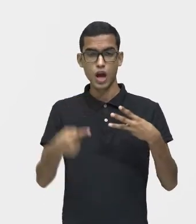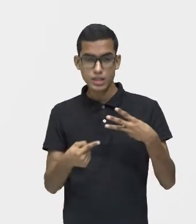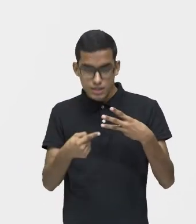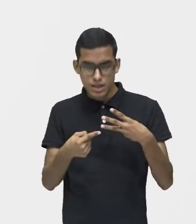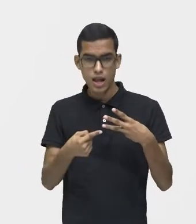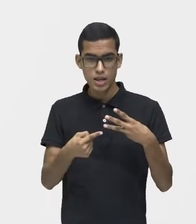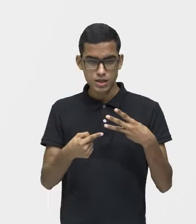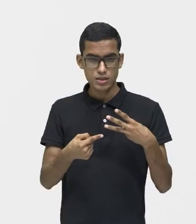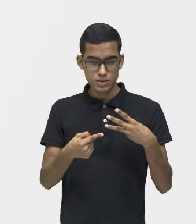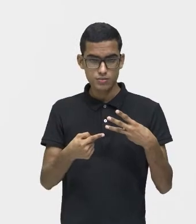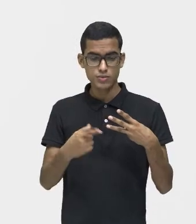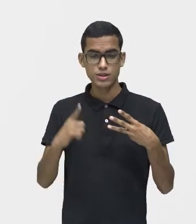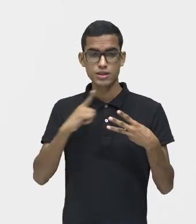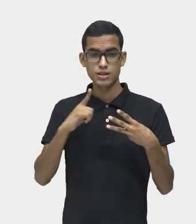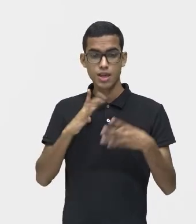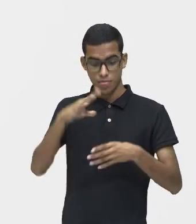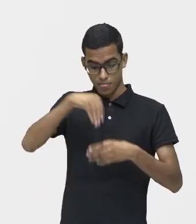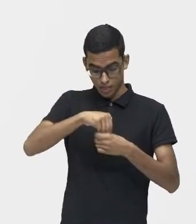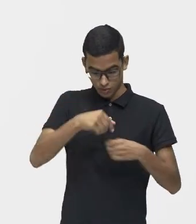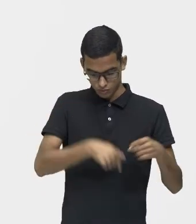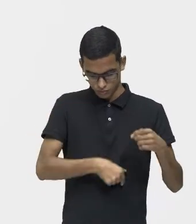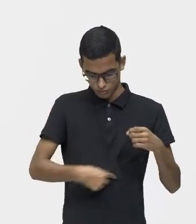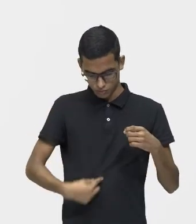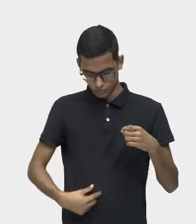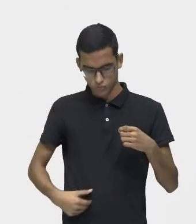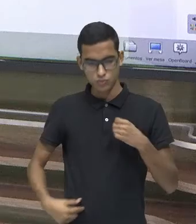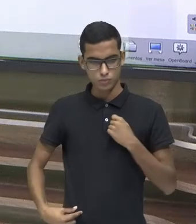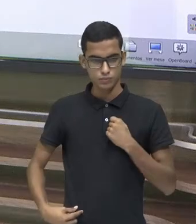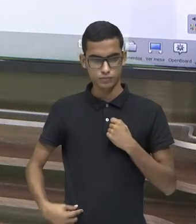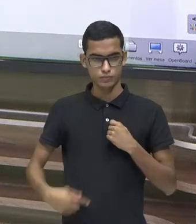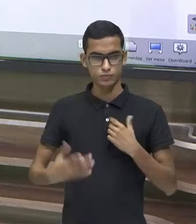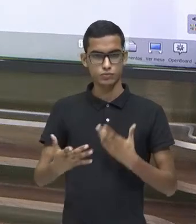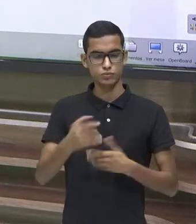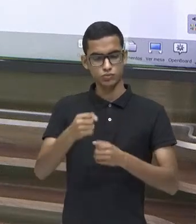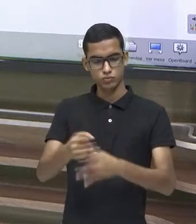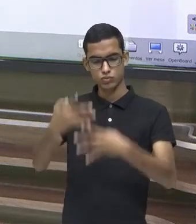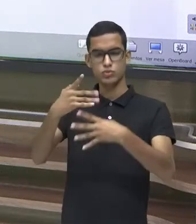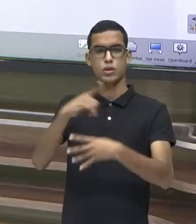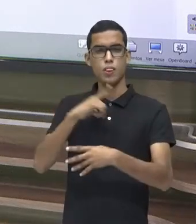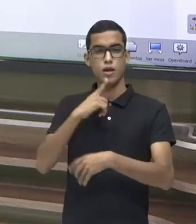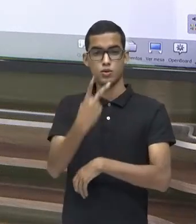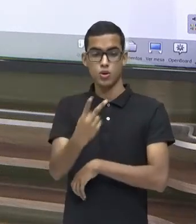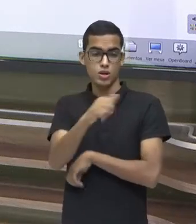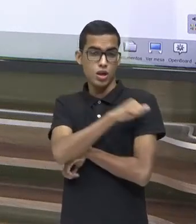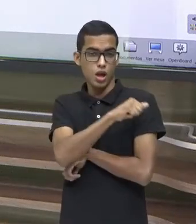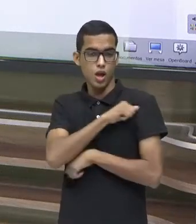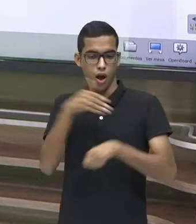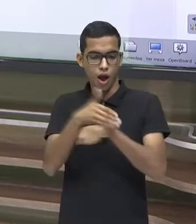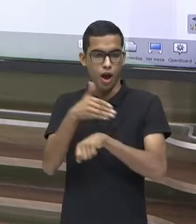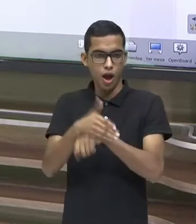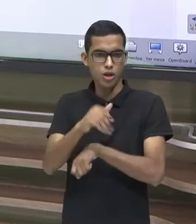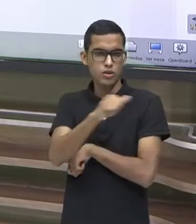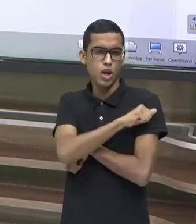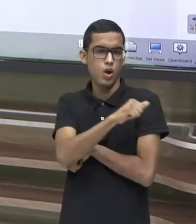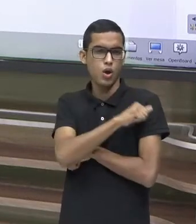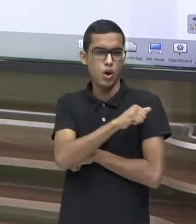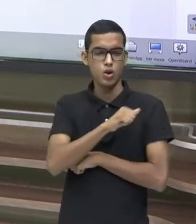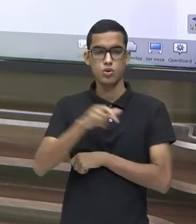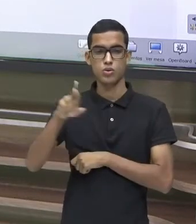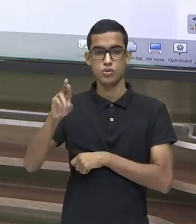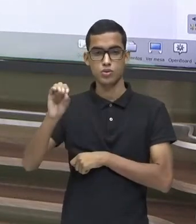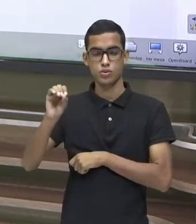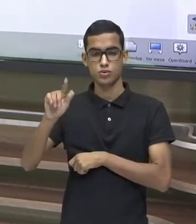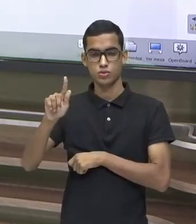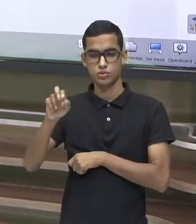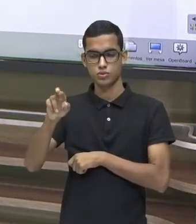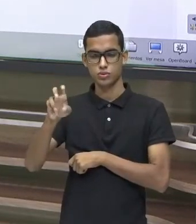parte do intestino delgado. Aqui no nosso chat, a gente tem 2 participações. Né? A gente tem a participação aqui do